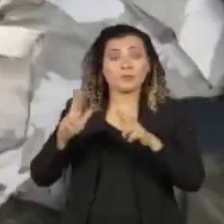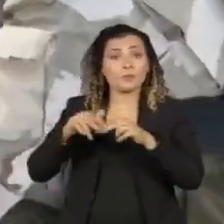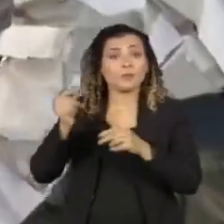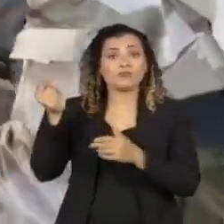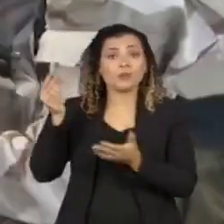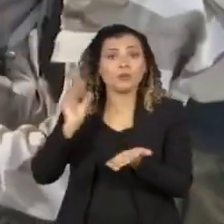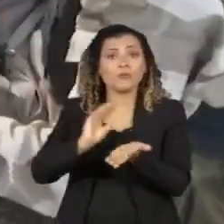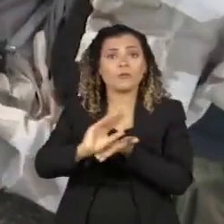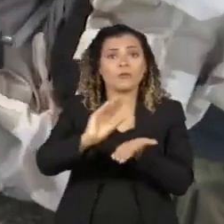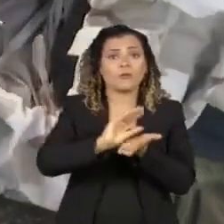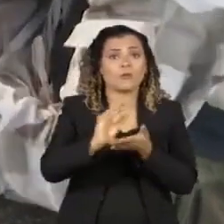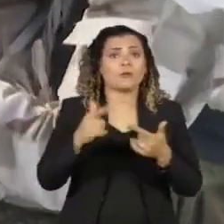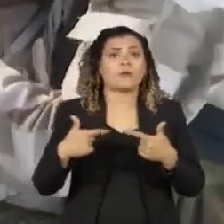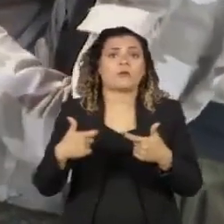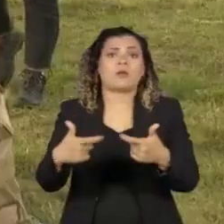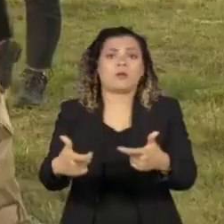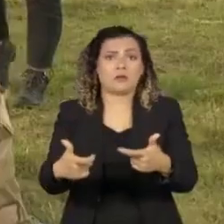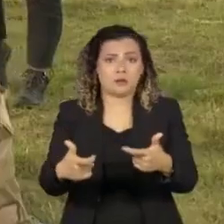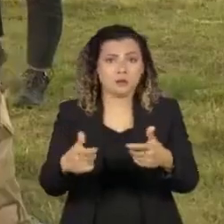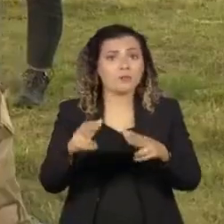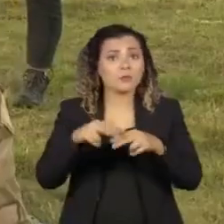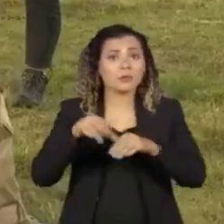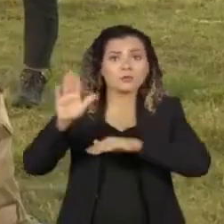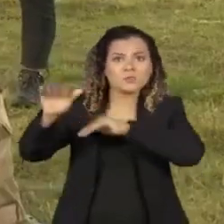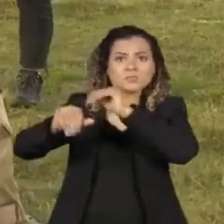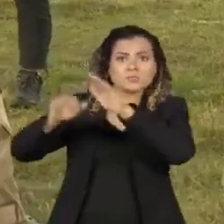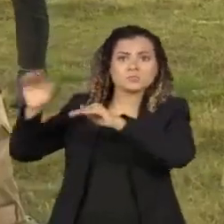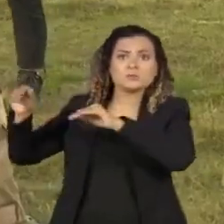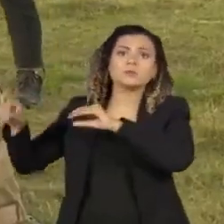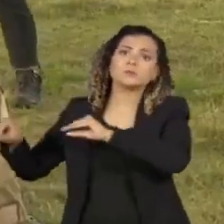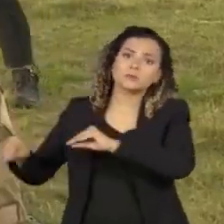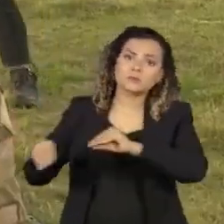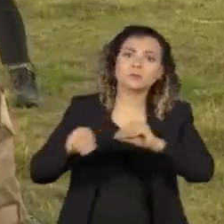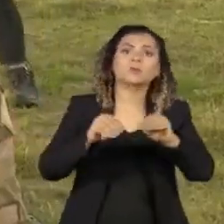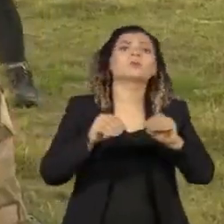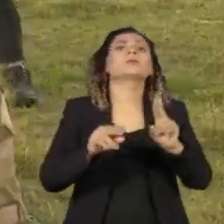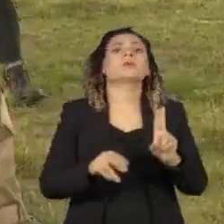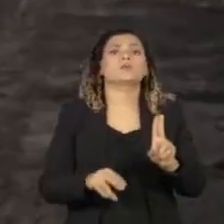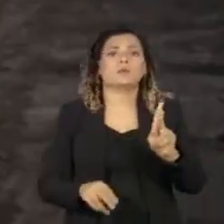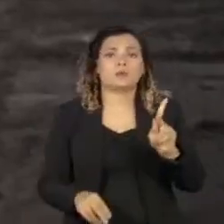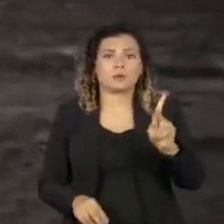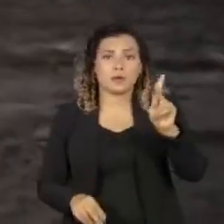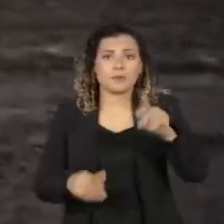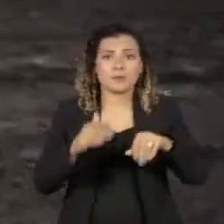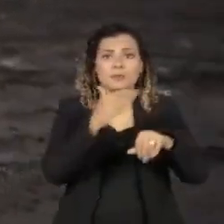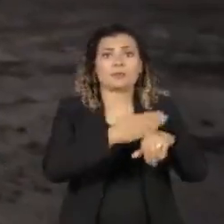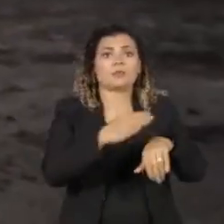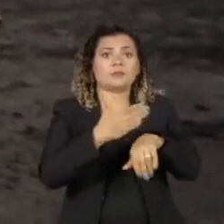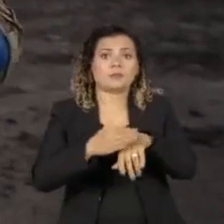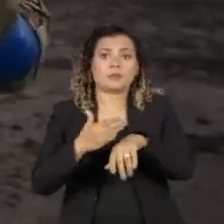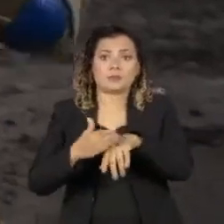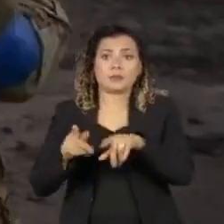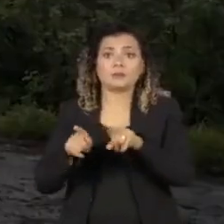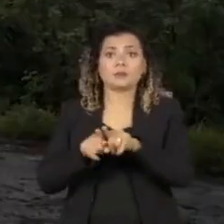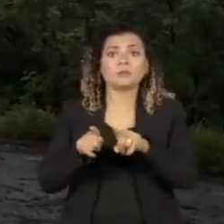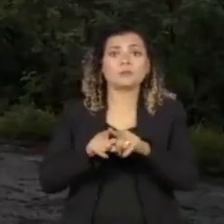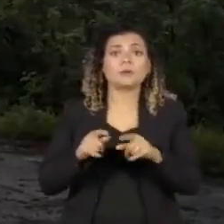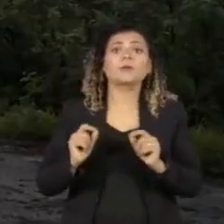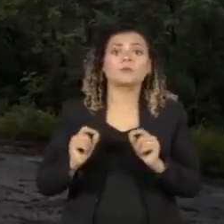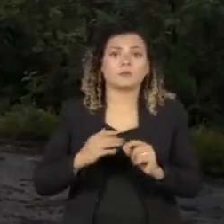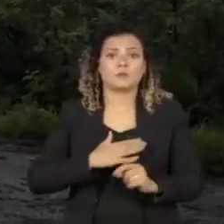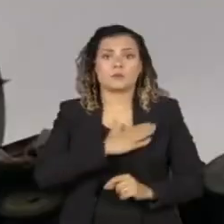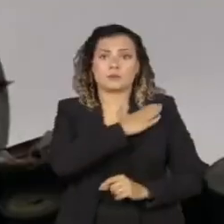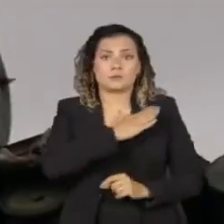todo para guerra recruta são mandados para o Reino Unido para serem treinados e o exército ucraniano